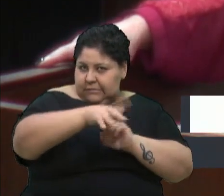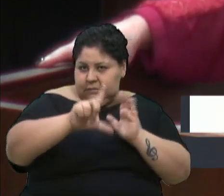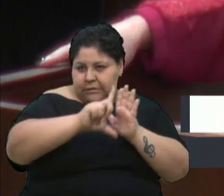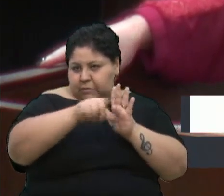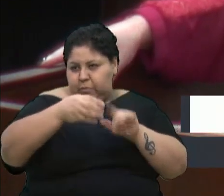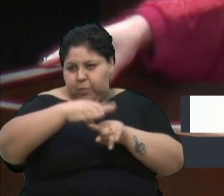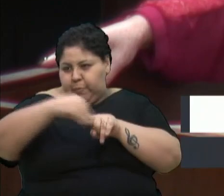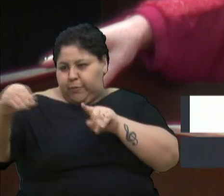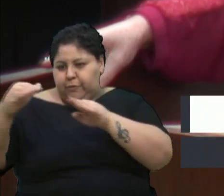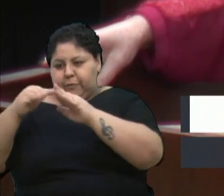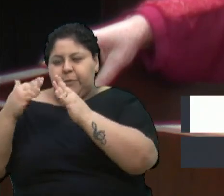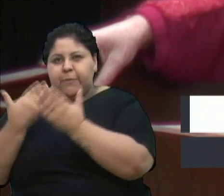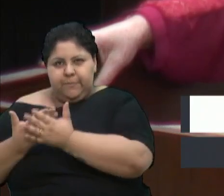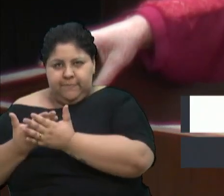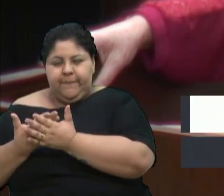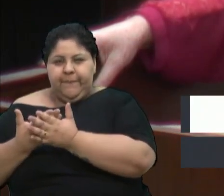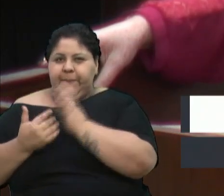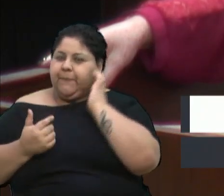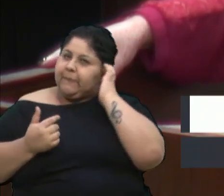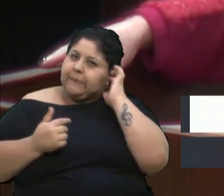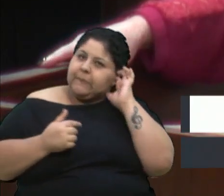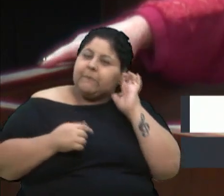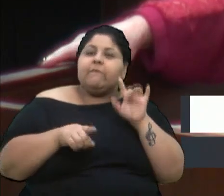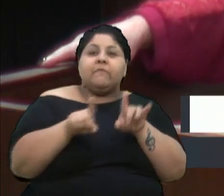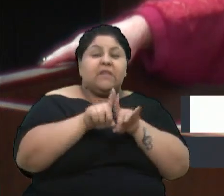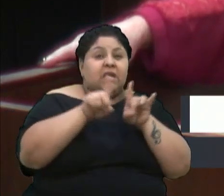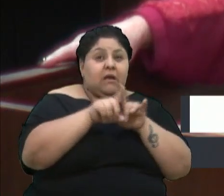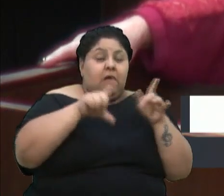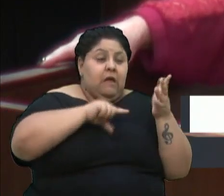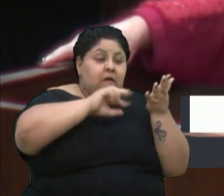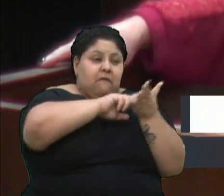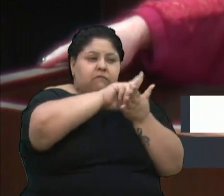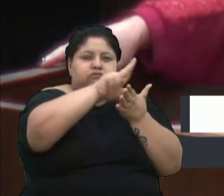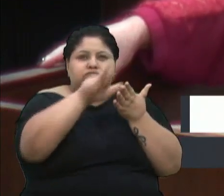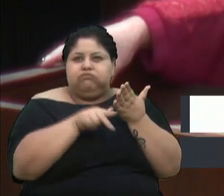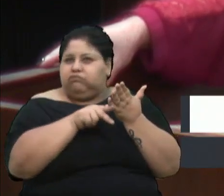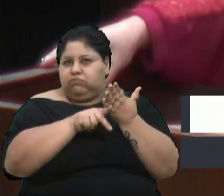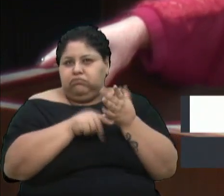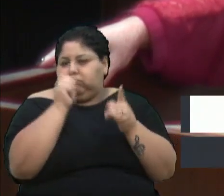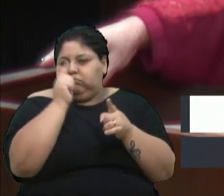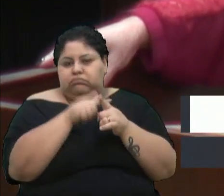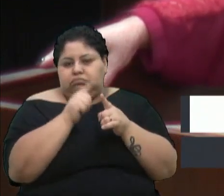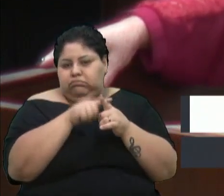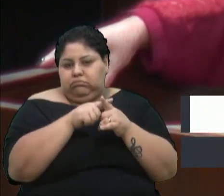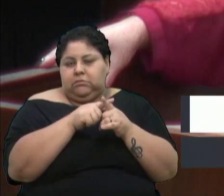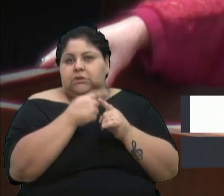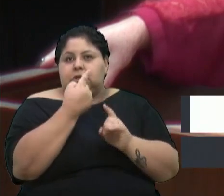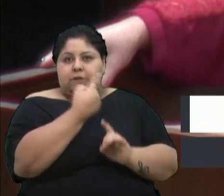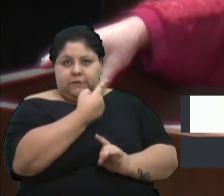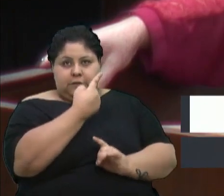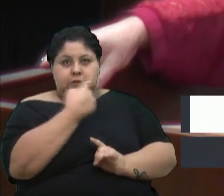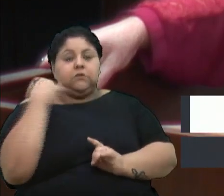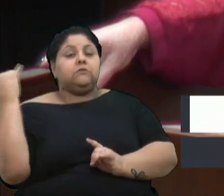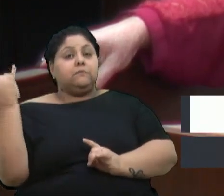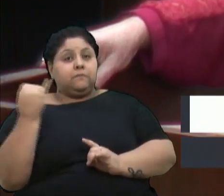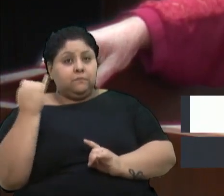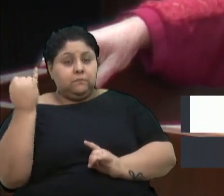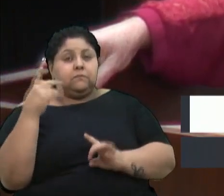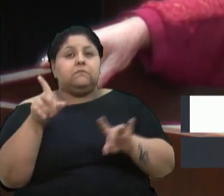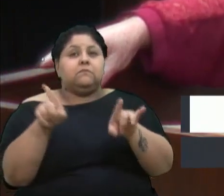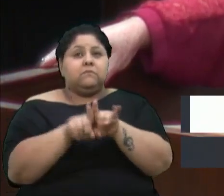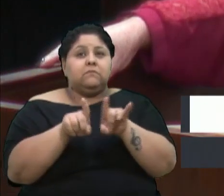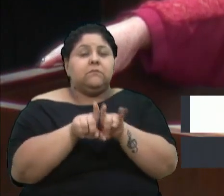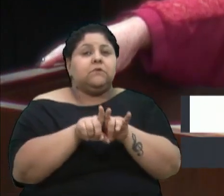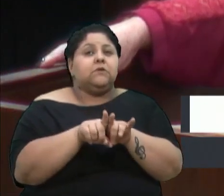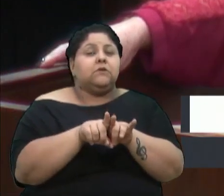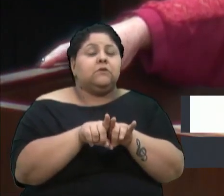escola. E daí tem vários motivos, né? E isso é importante também, porque